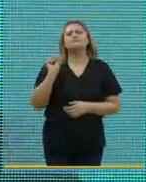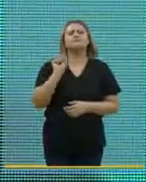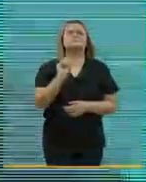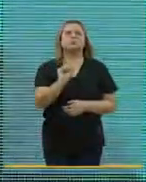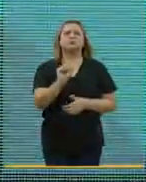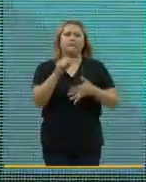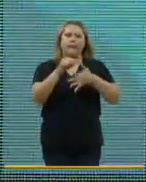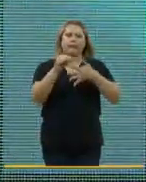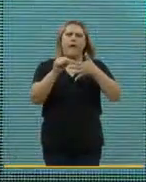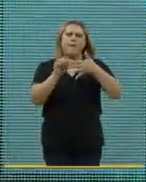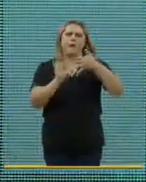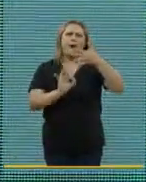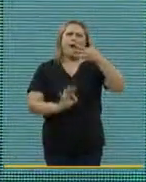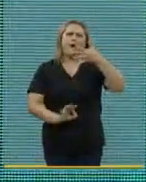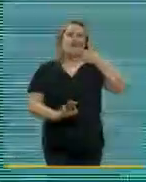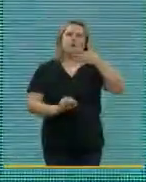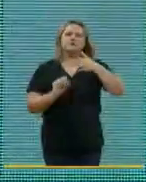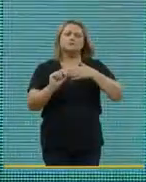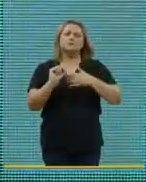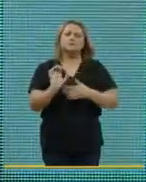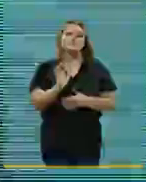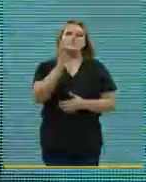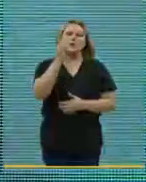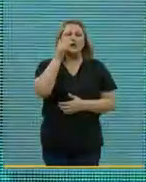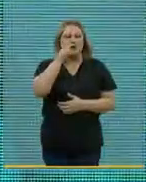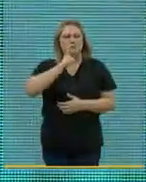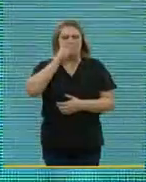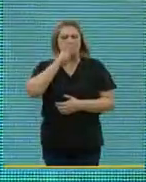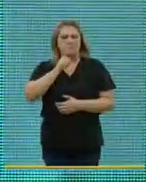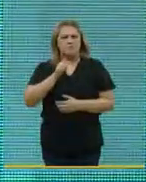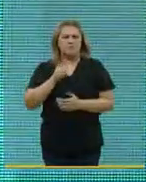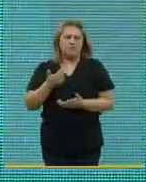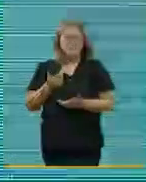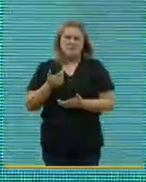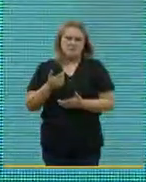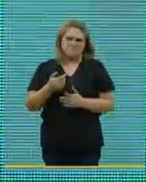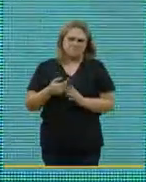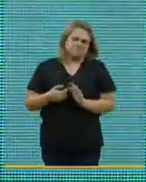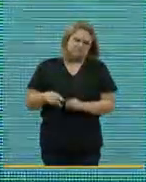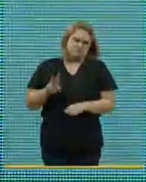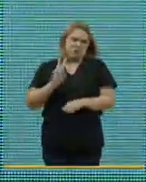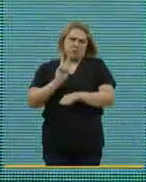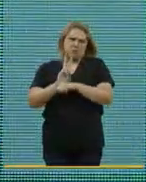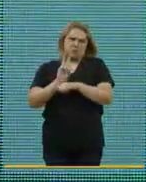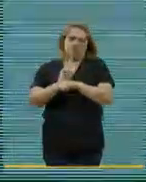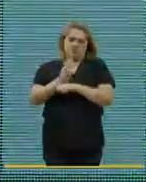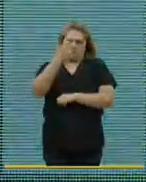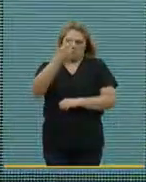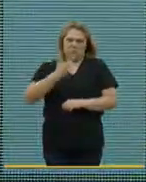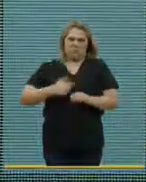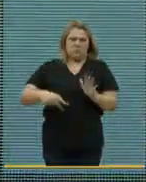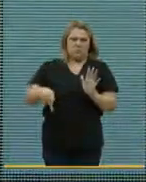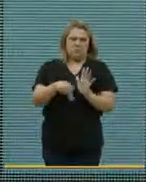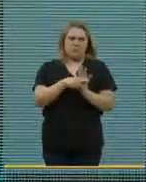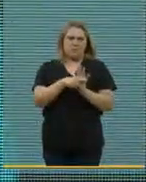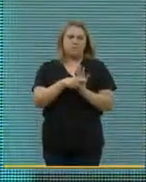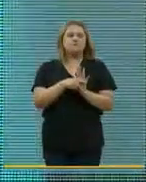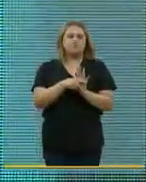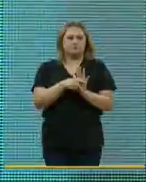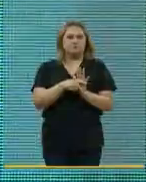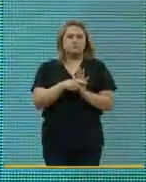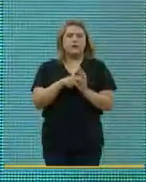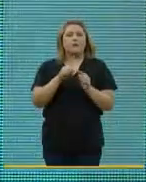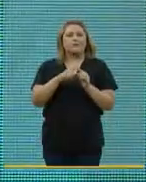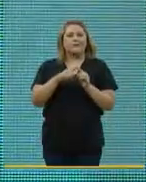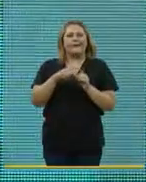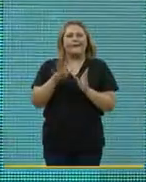condições que permitem com que se possa definir com clareza porque é uma definição da